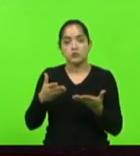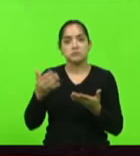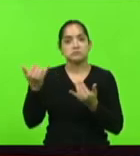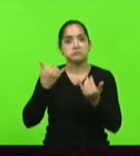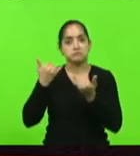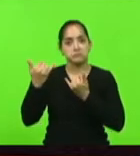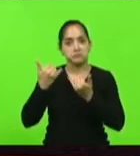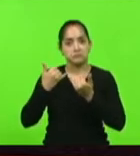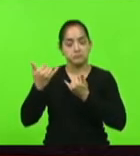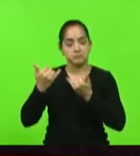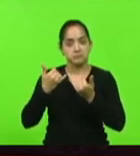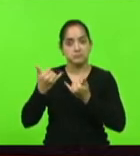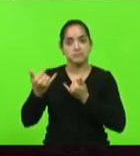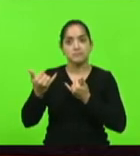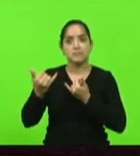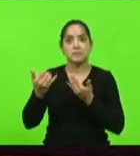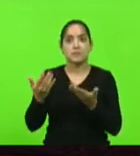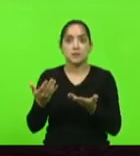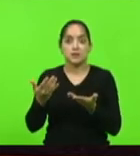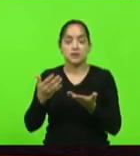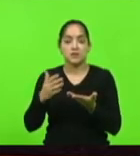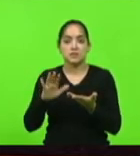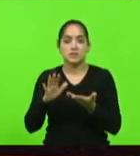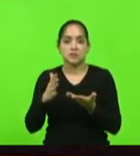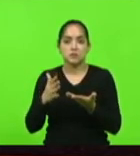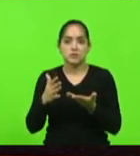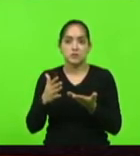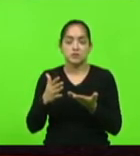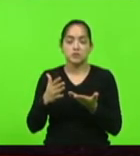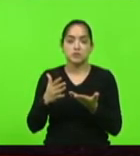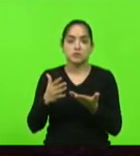deputado Sopelsa, que estão sendo lançados